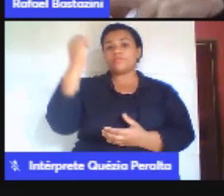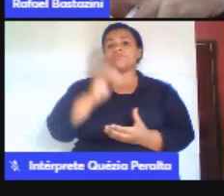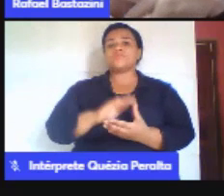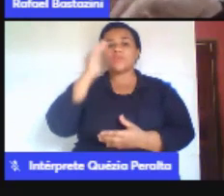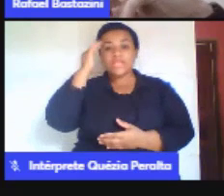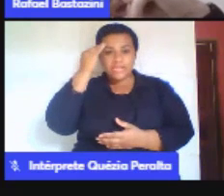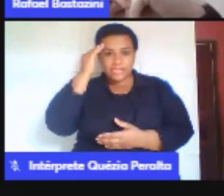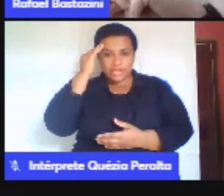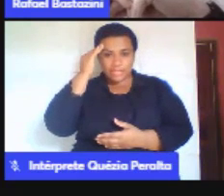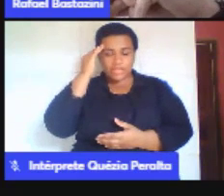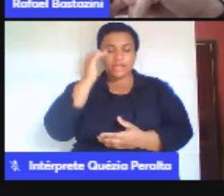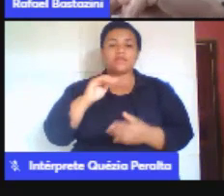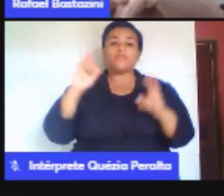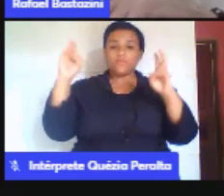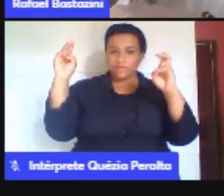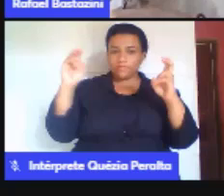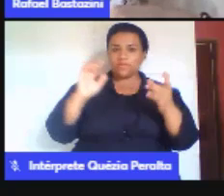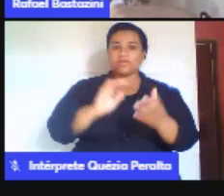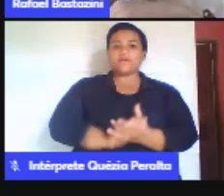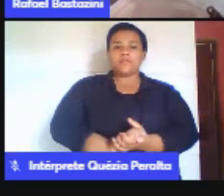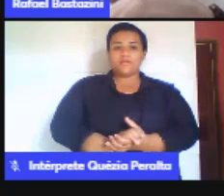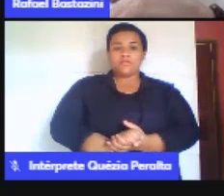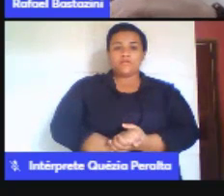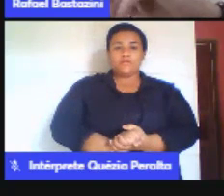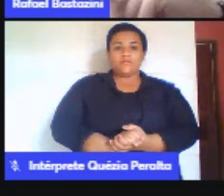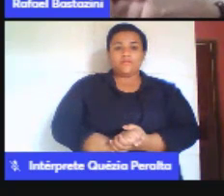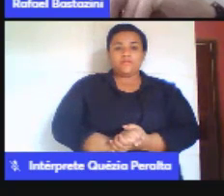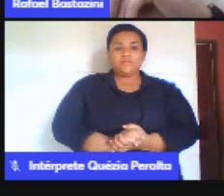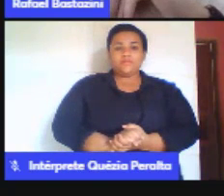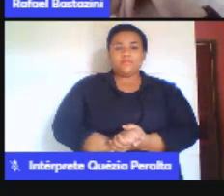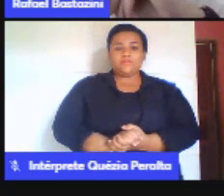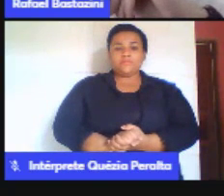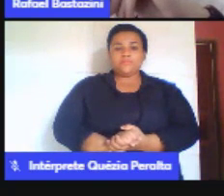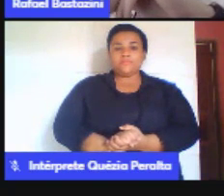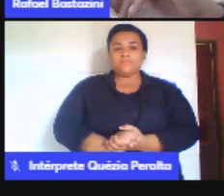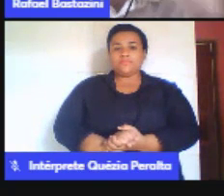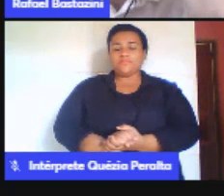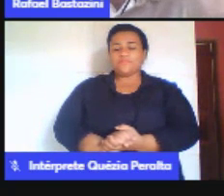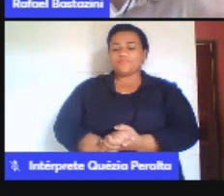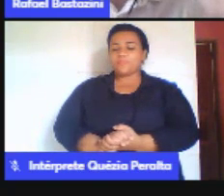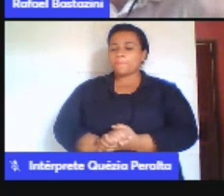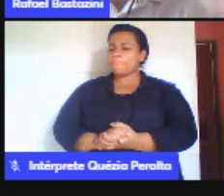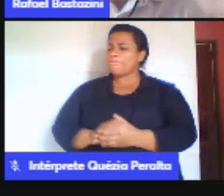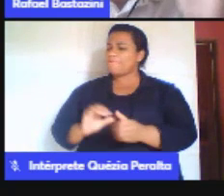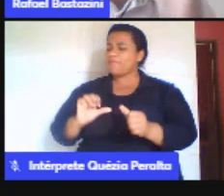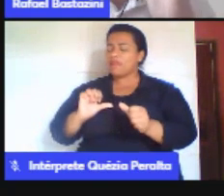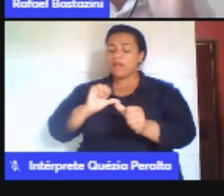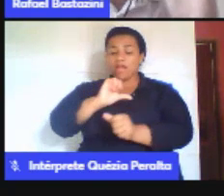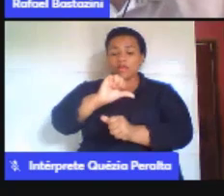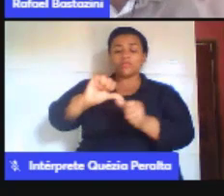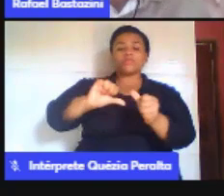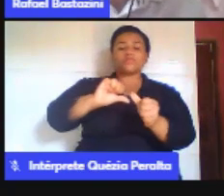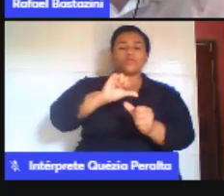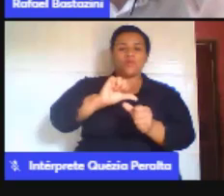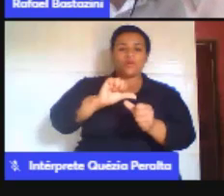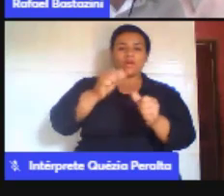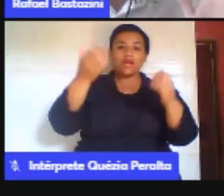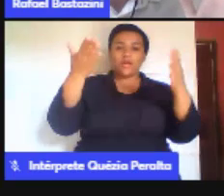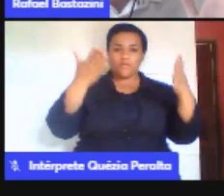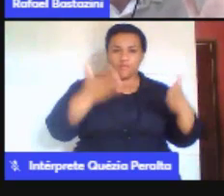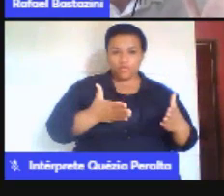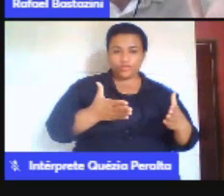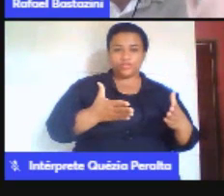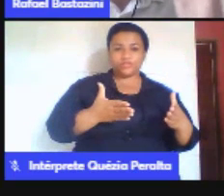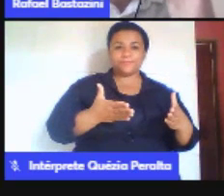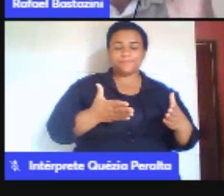parece contraditório, é o processo de modernização do campo. Professor, eu já não estou entendendo o que você